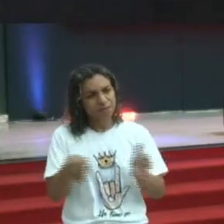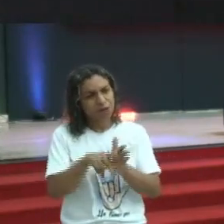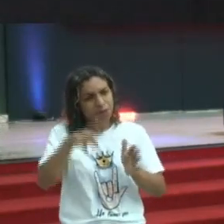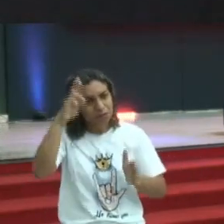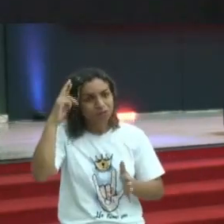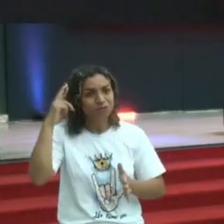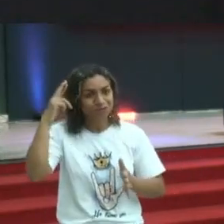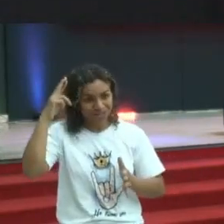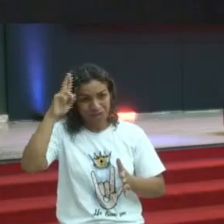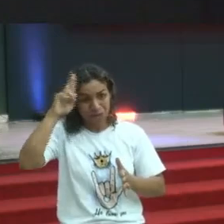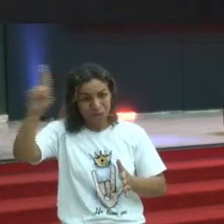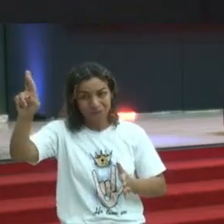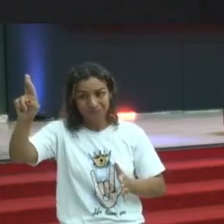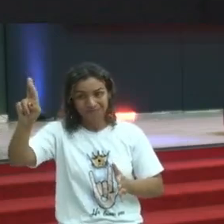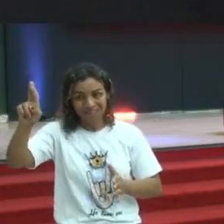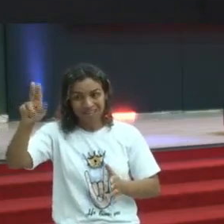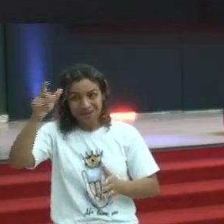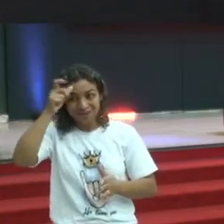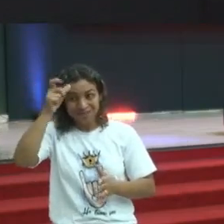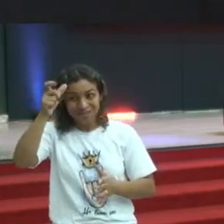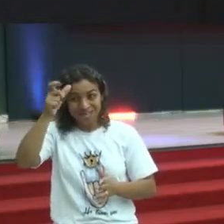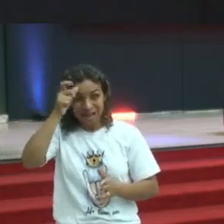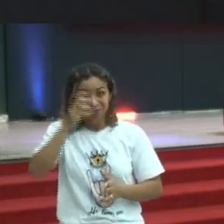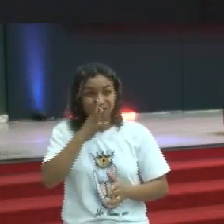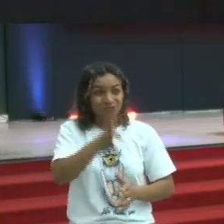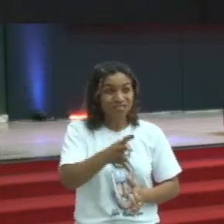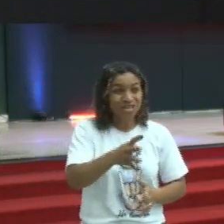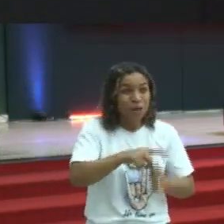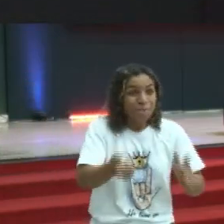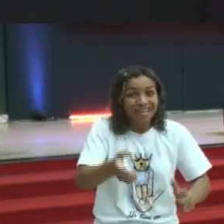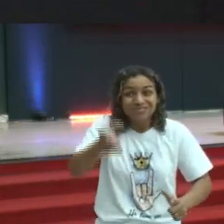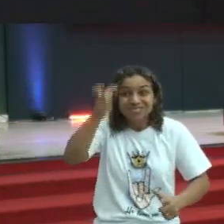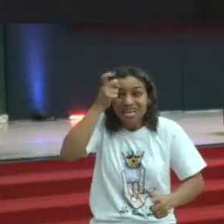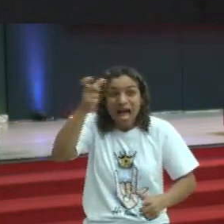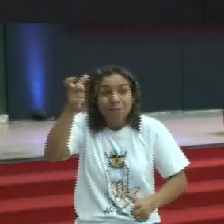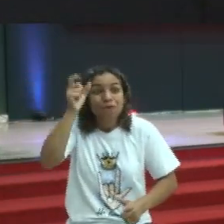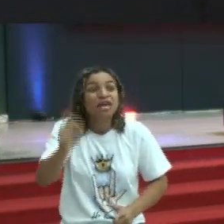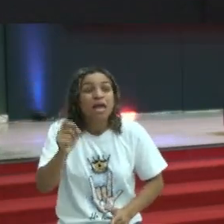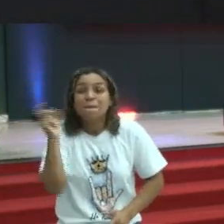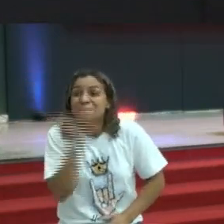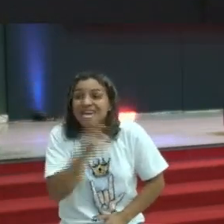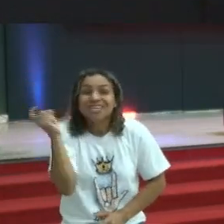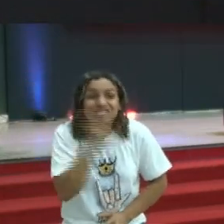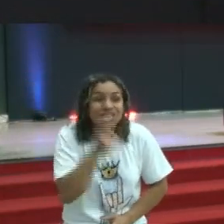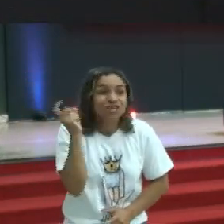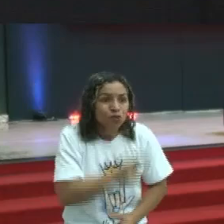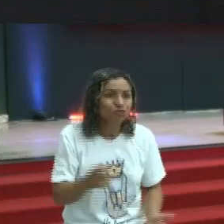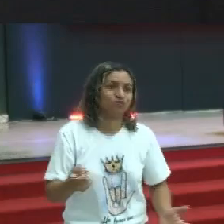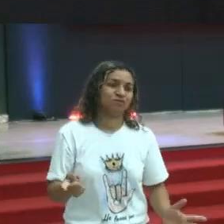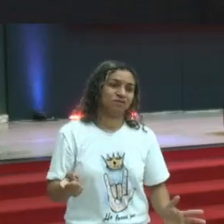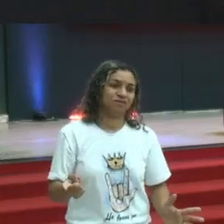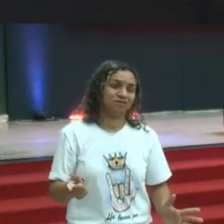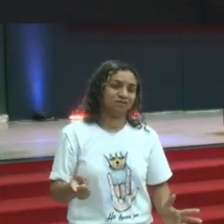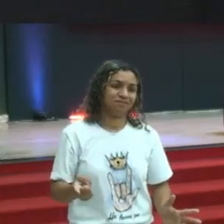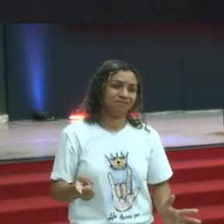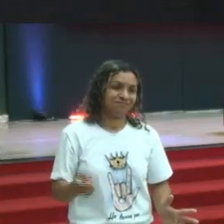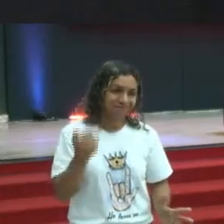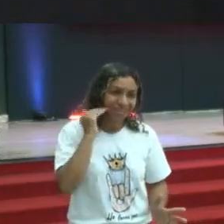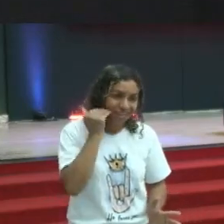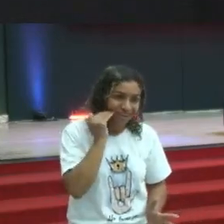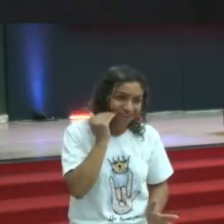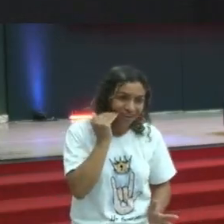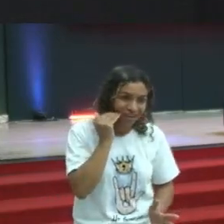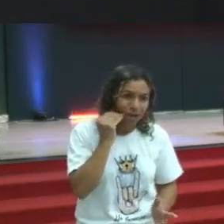te acusando, mas ele é mentiroso. Não entre no jogo do diabo, porque